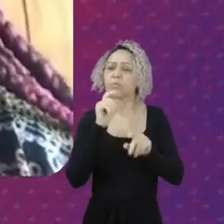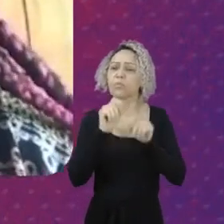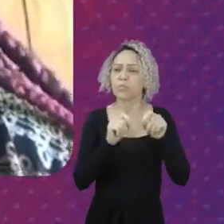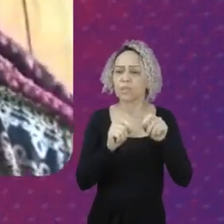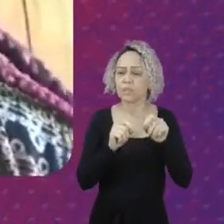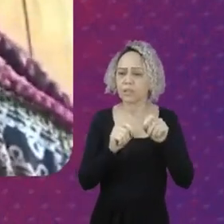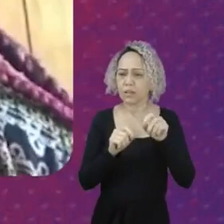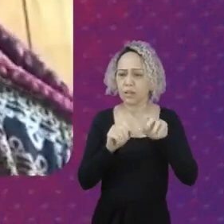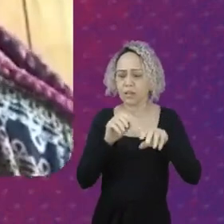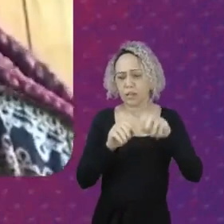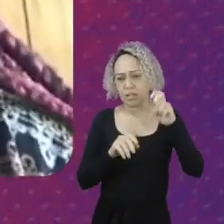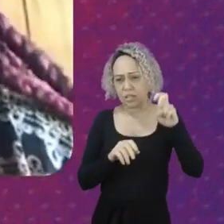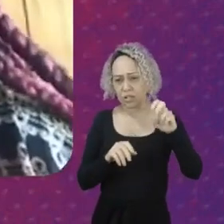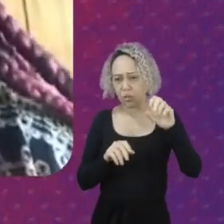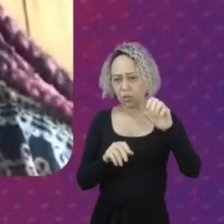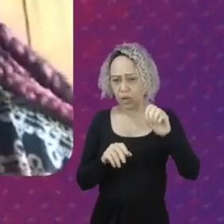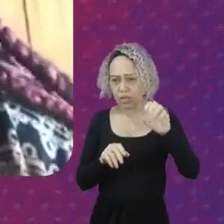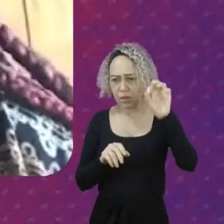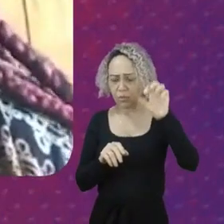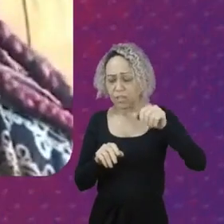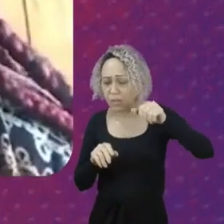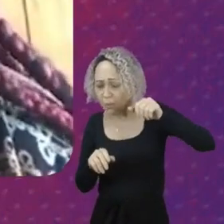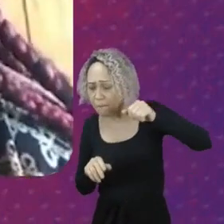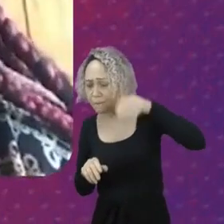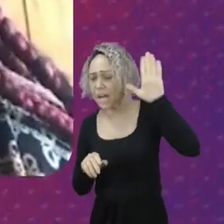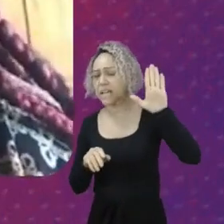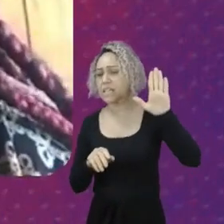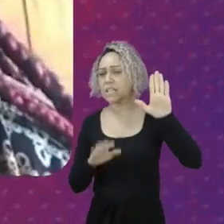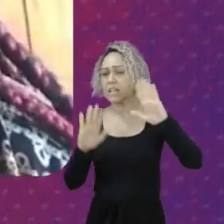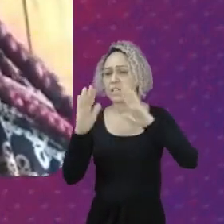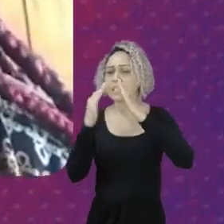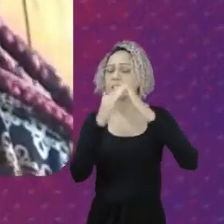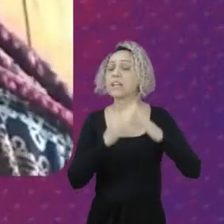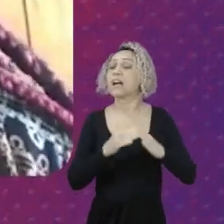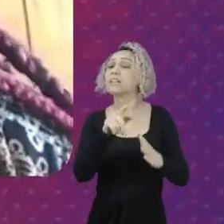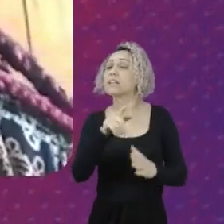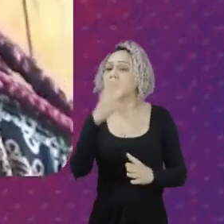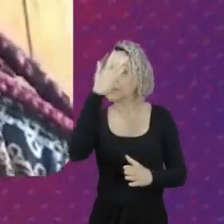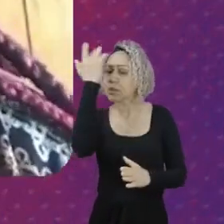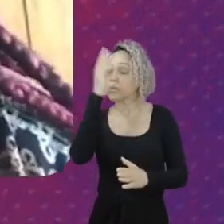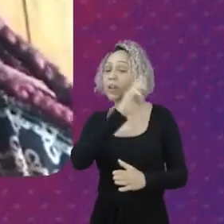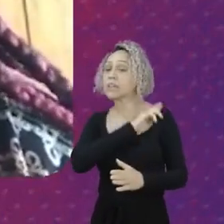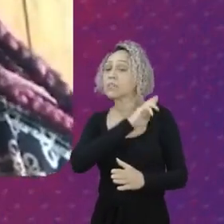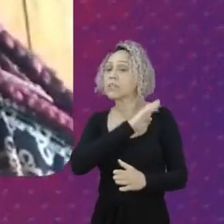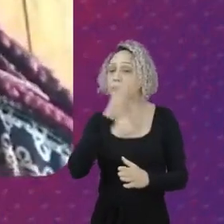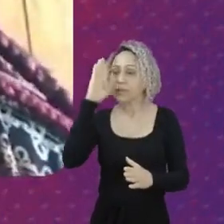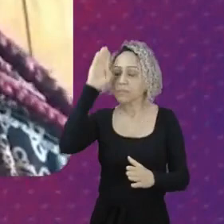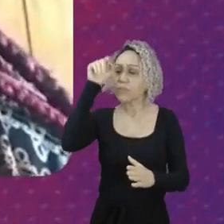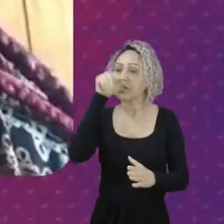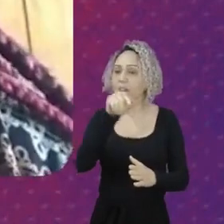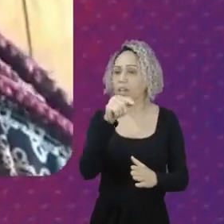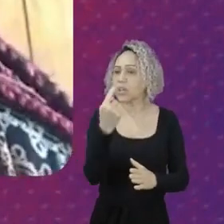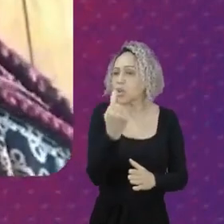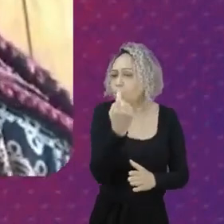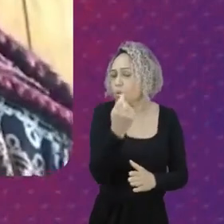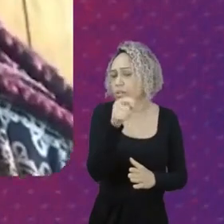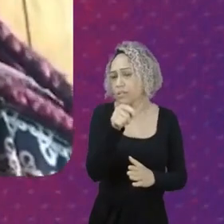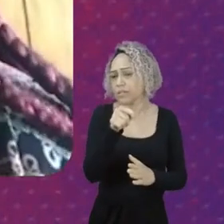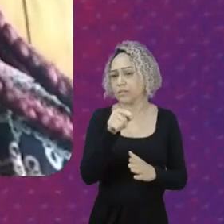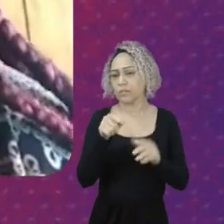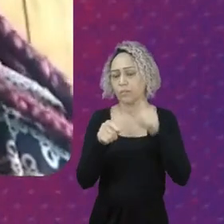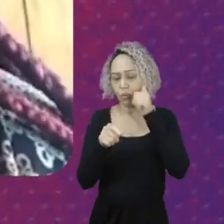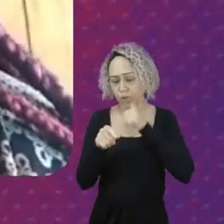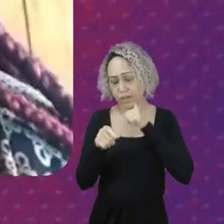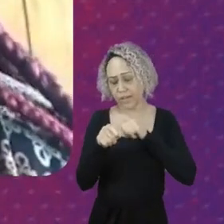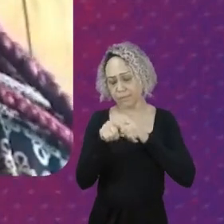dos lares chefiados por mulheres. Isso nas favelas não é diferente. Então, a favela é um universo muito importante para